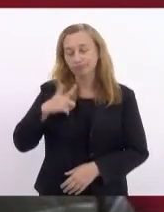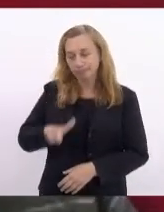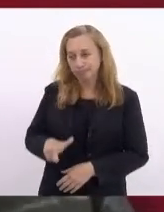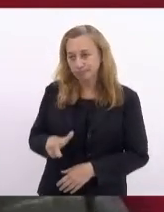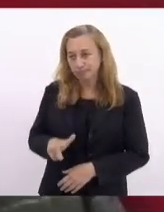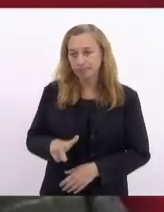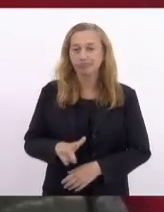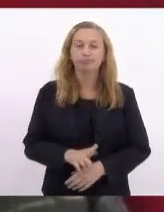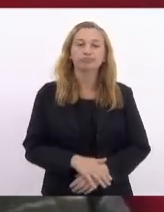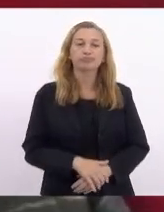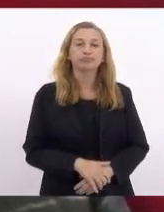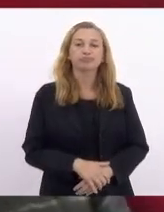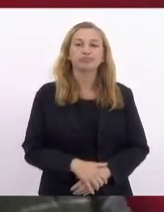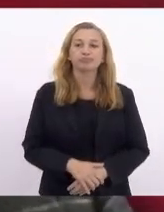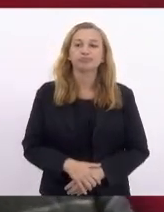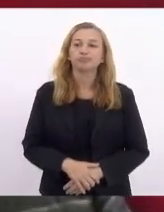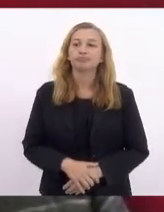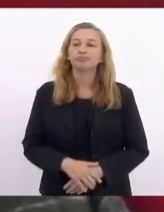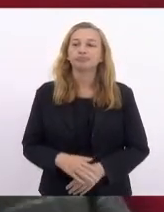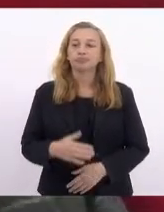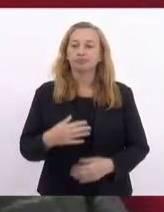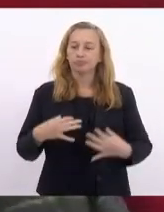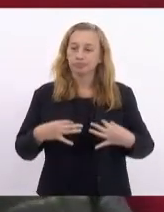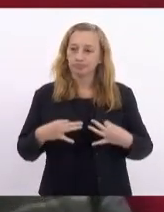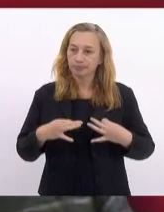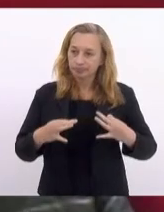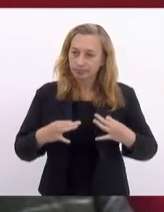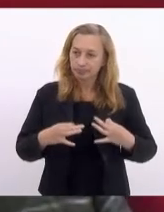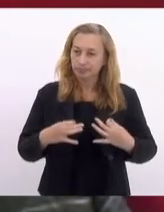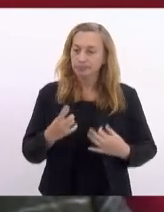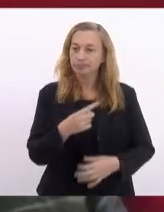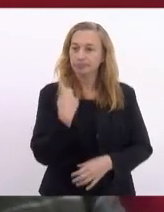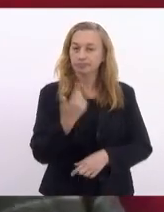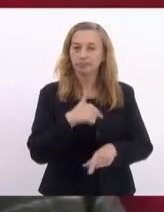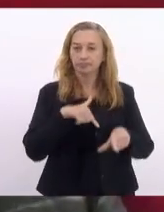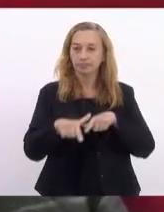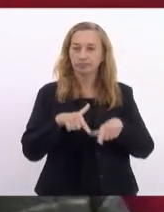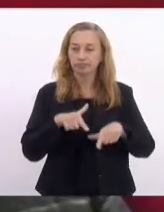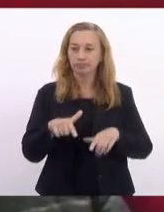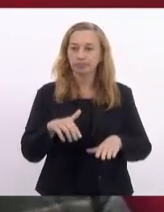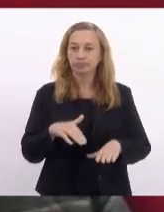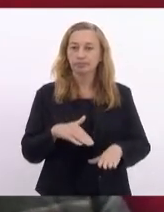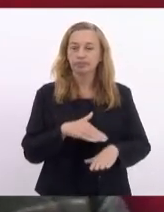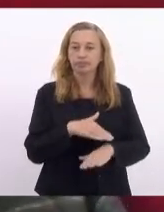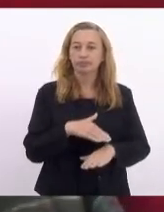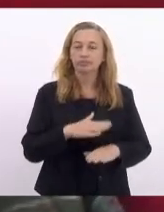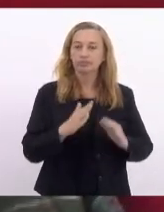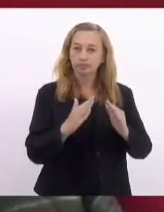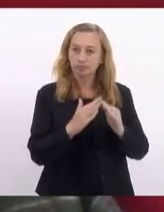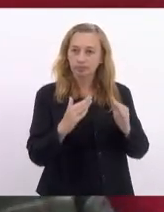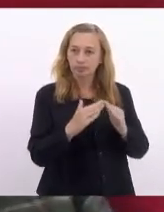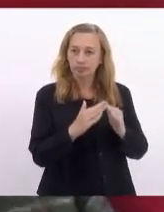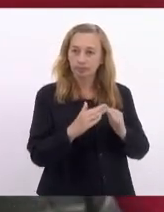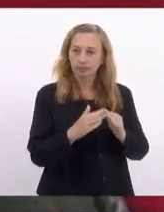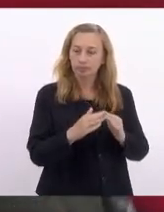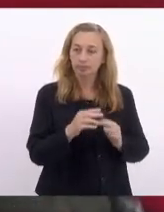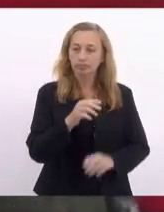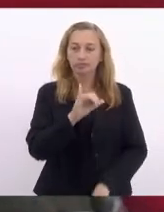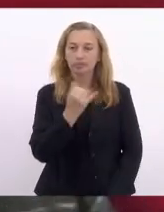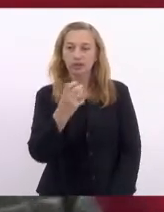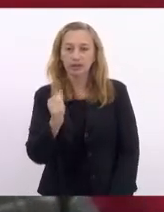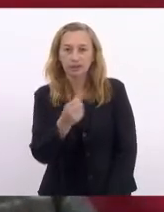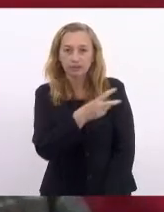vez colocar o nosso mandato à disposição dos moradores de Paquetá, né? Quero fazer aqui,